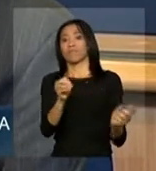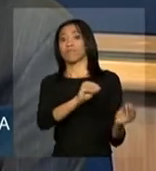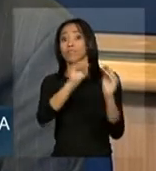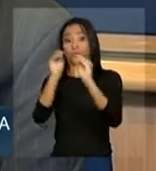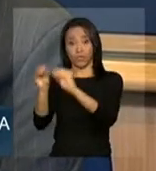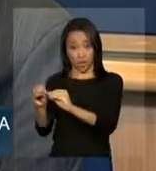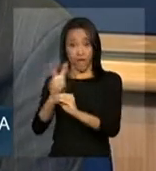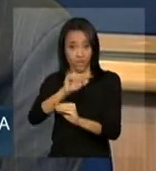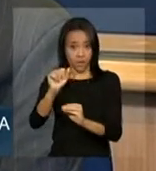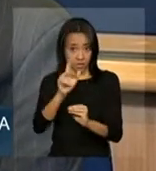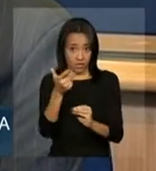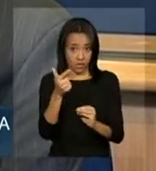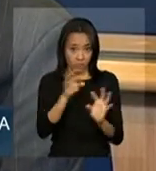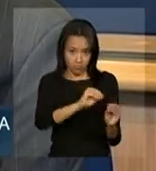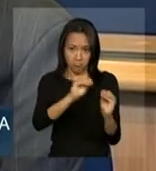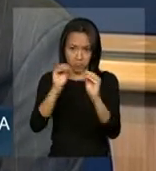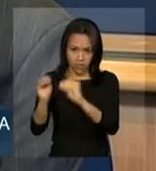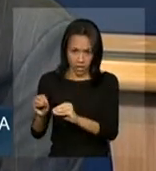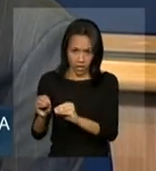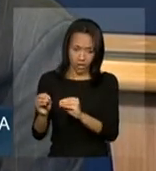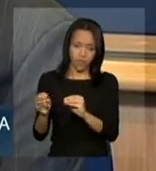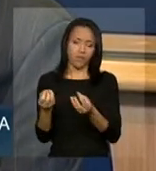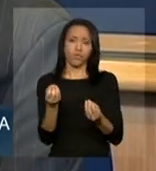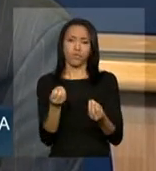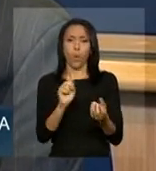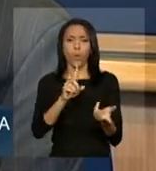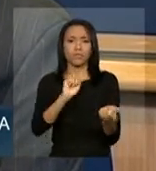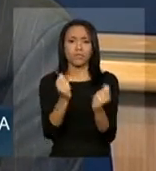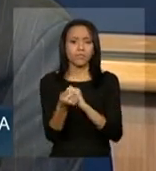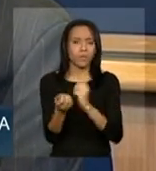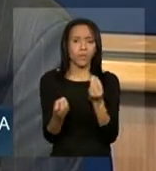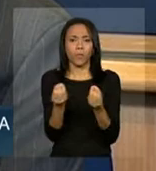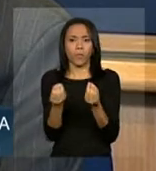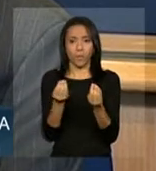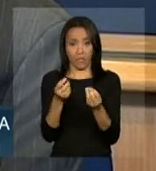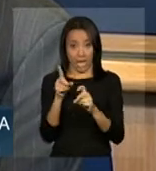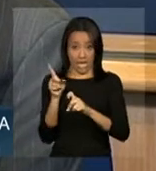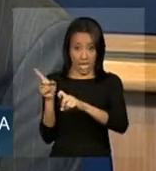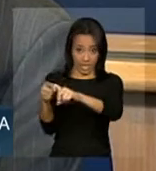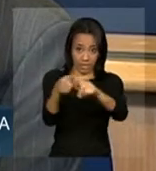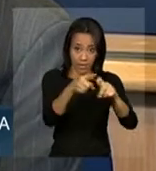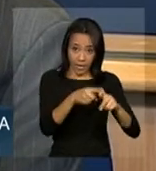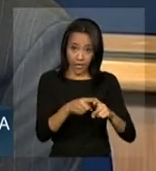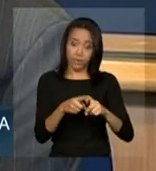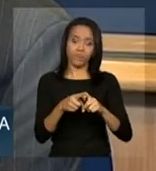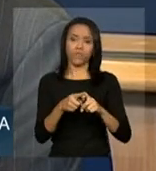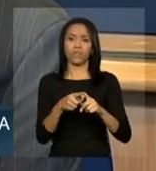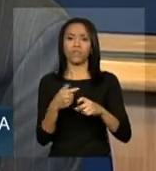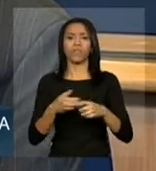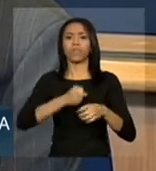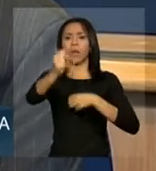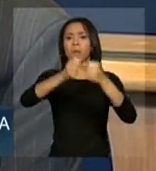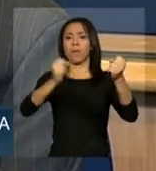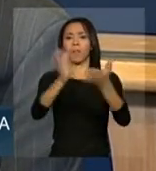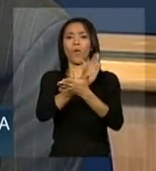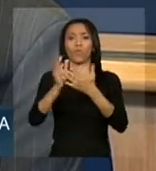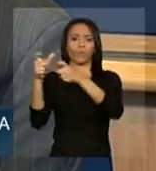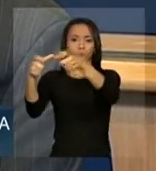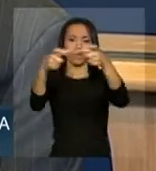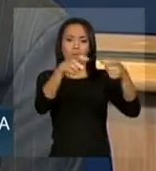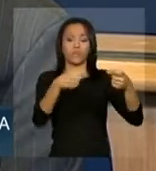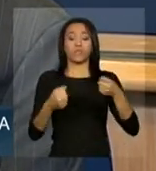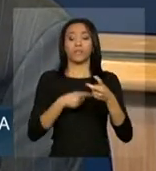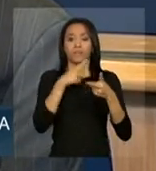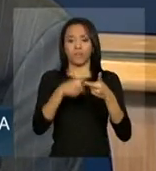assim vai ser permitida alguma exceção eh alguma adaptação para para esses médicos que foram alocados em alguns lugares e